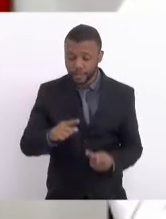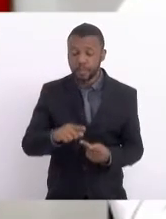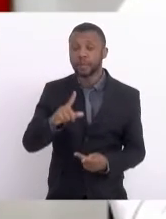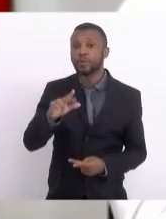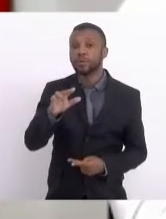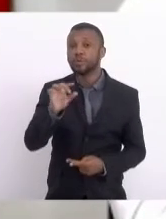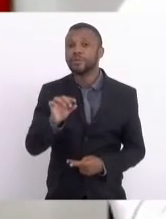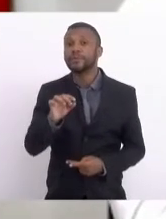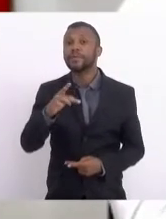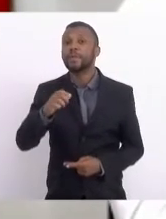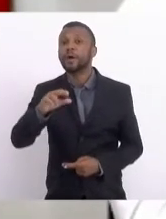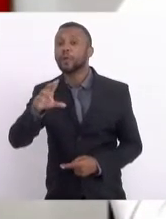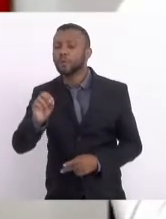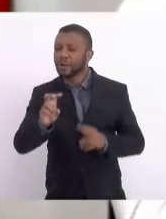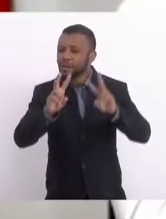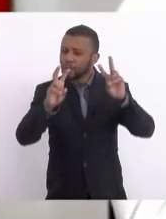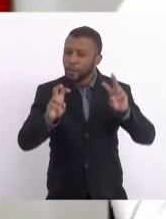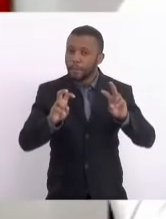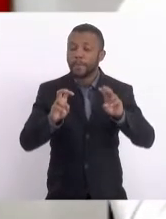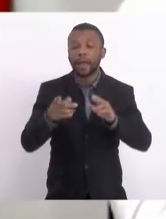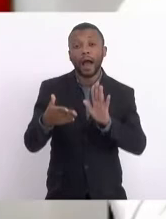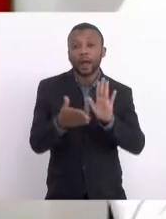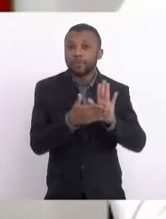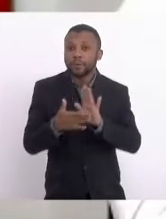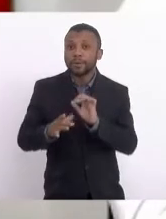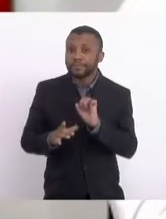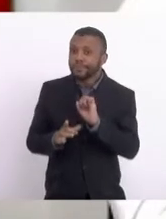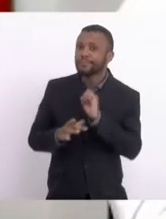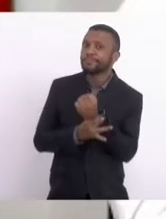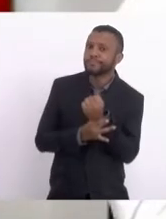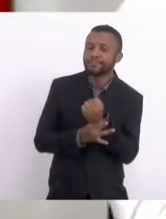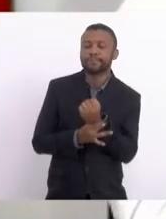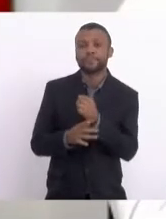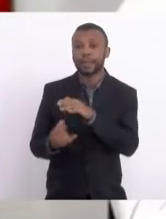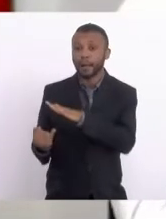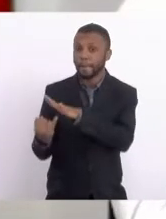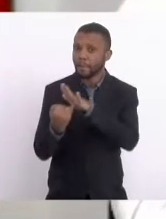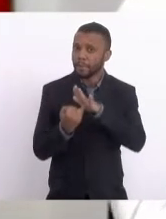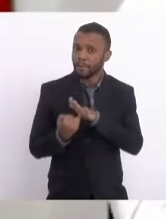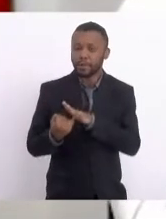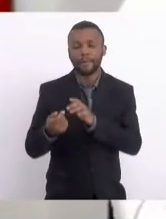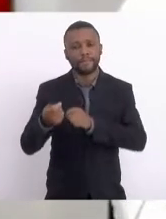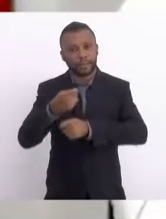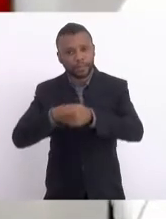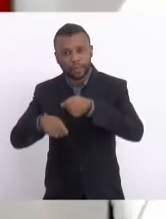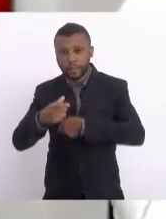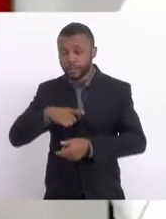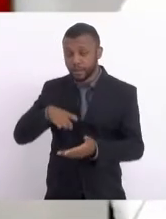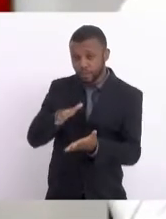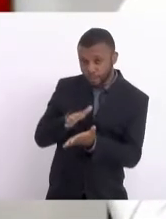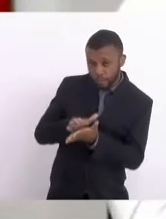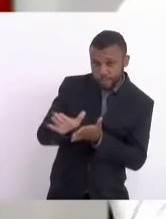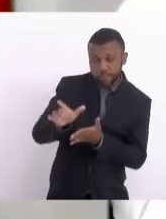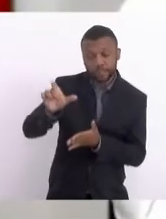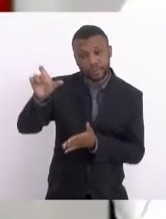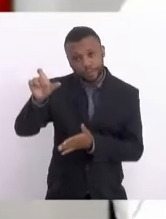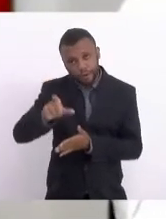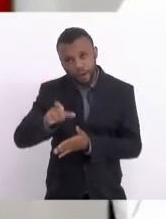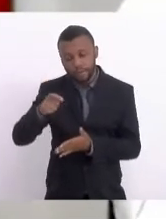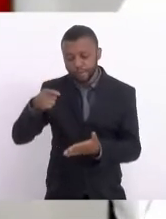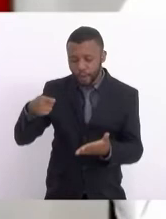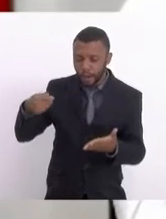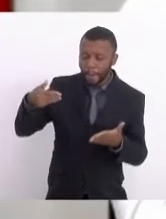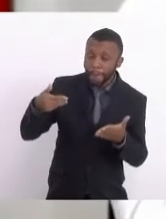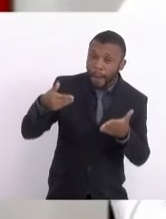de segurança a serem adotadas por instituições financeiras que emitem cartão de crédito e débito pela modalidade de aproximação